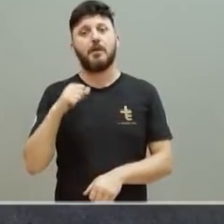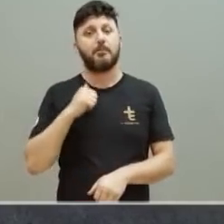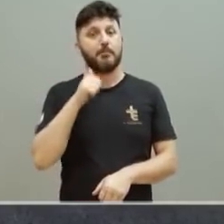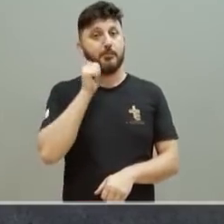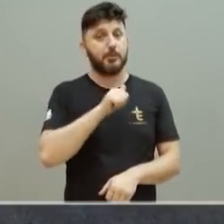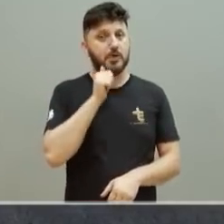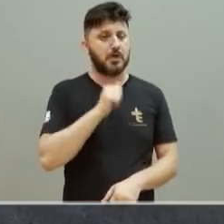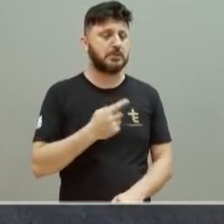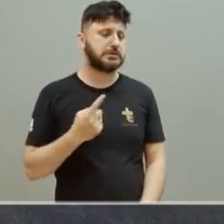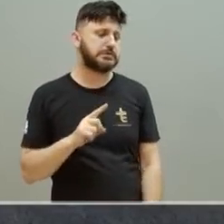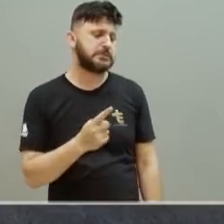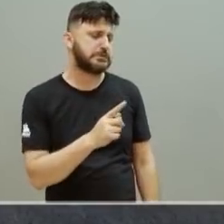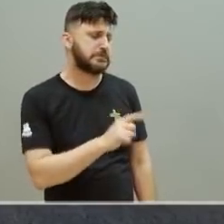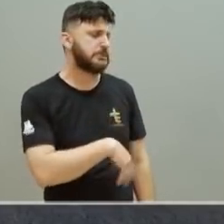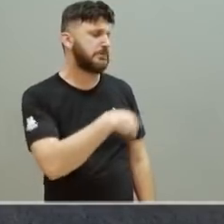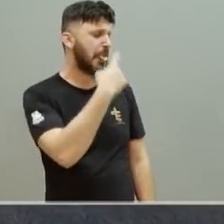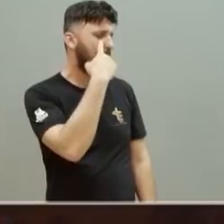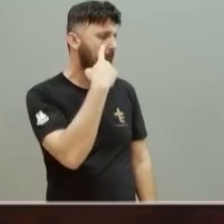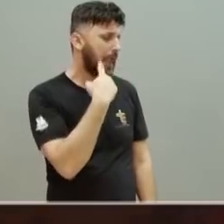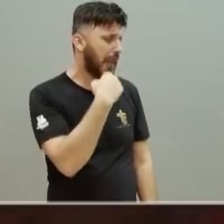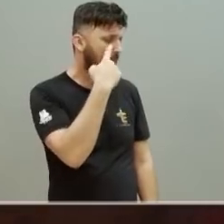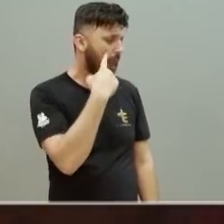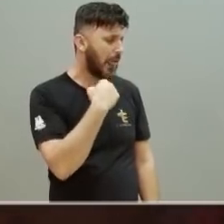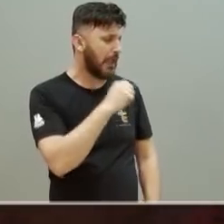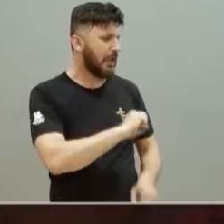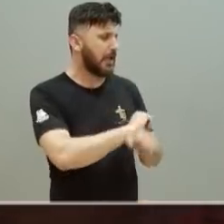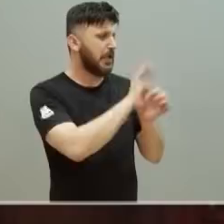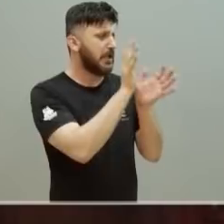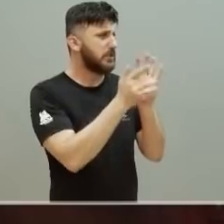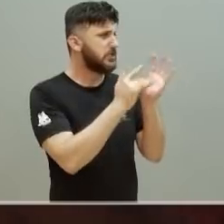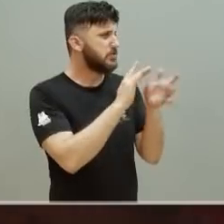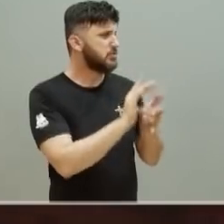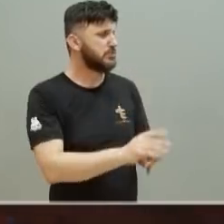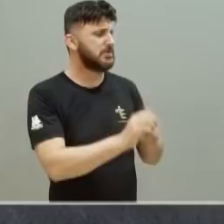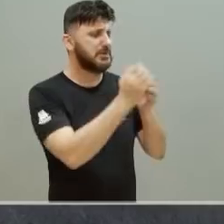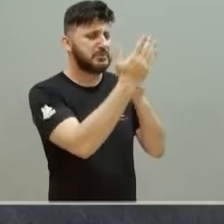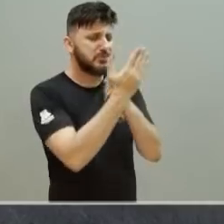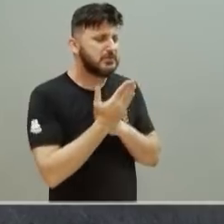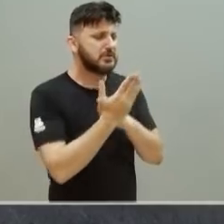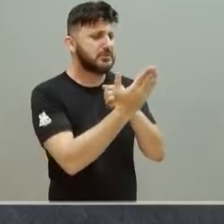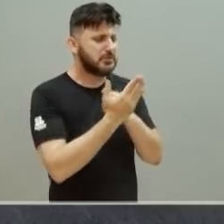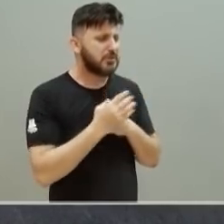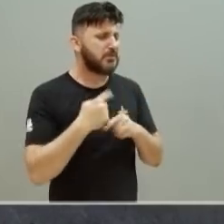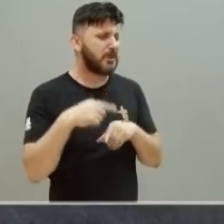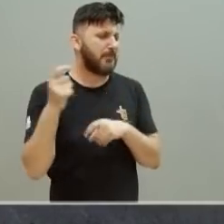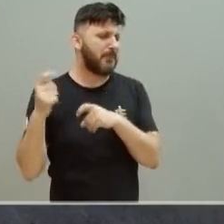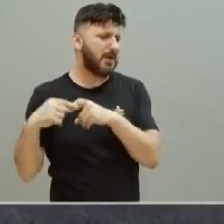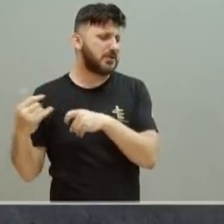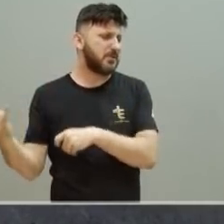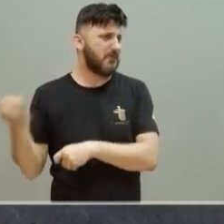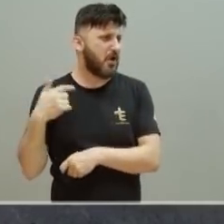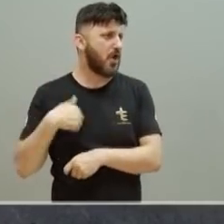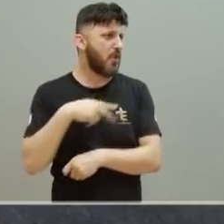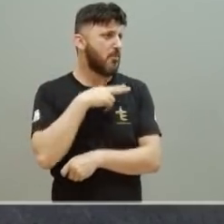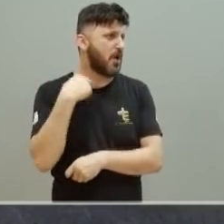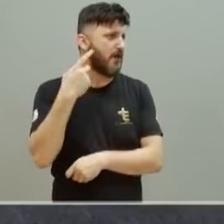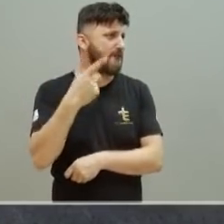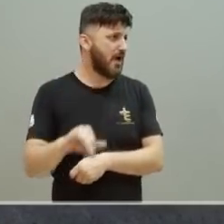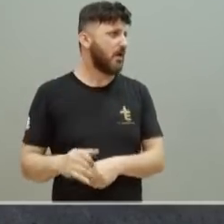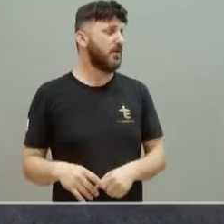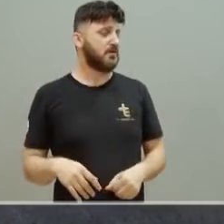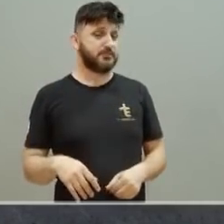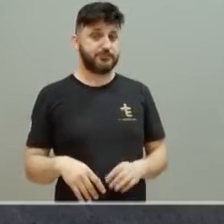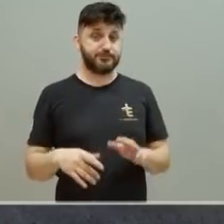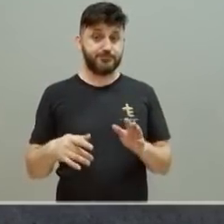Eucaristia, chorava copiosamente, porque pela boca de um médico, ela tinha um diagnóstico de morte. E diante de